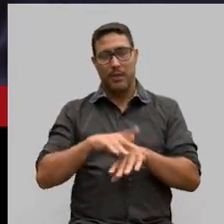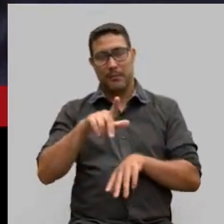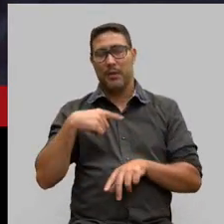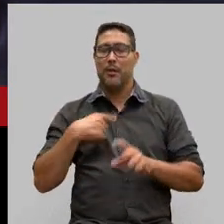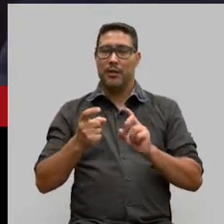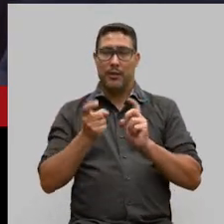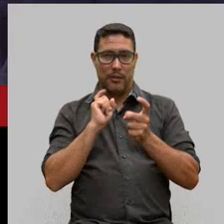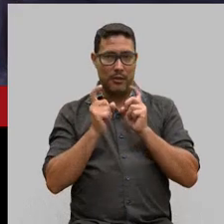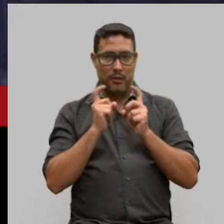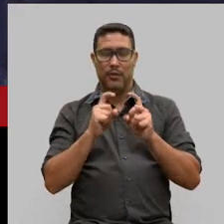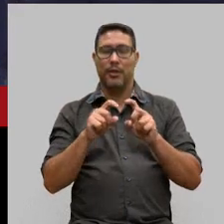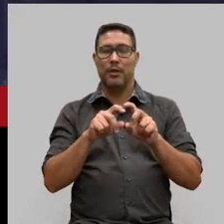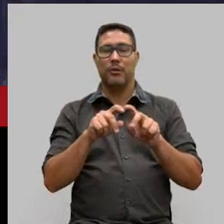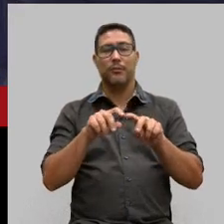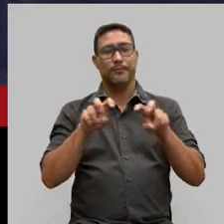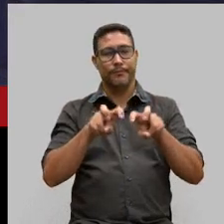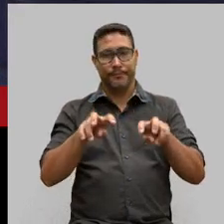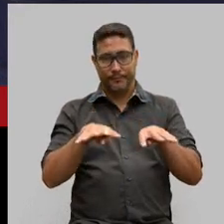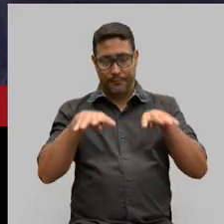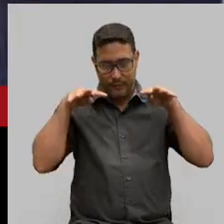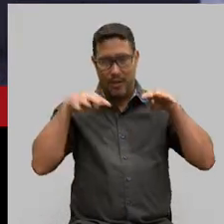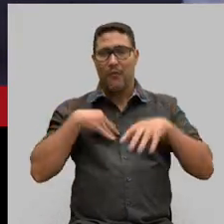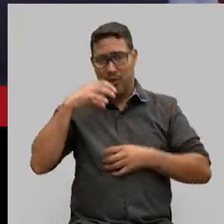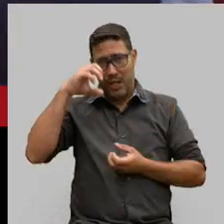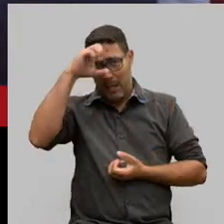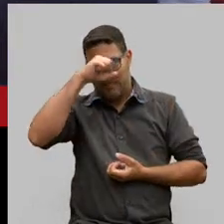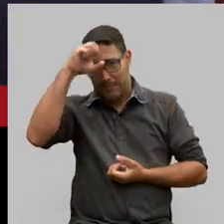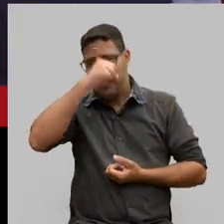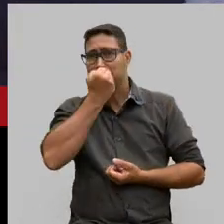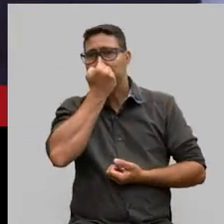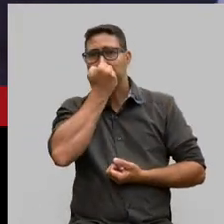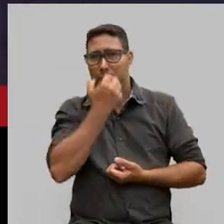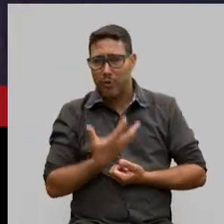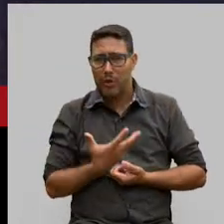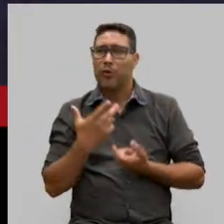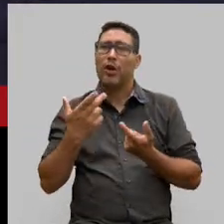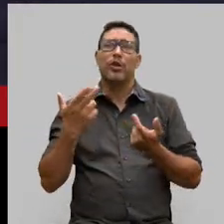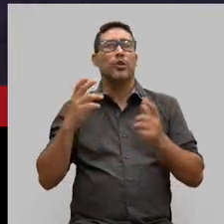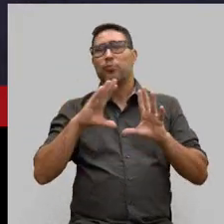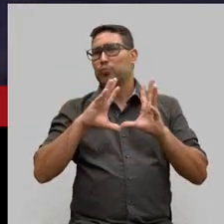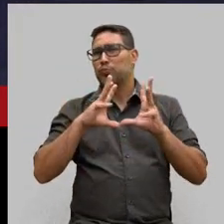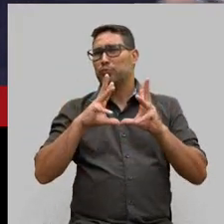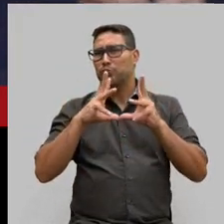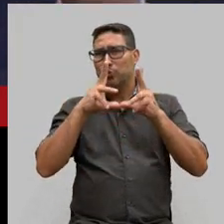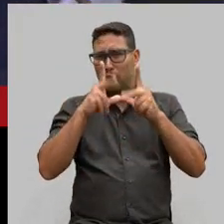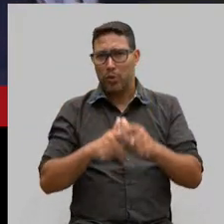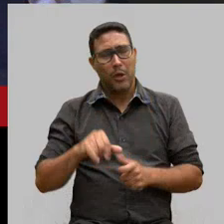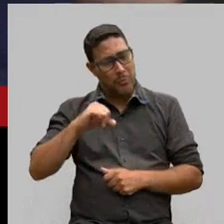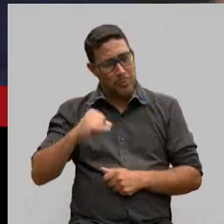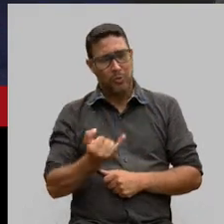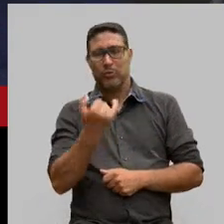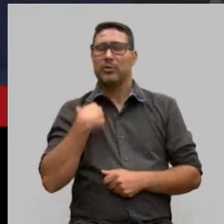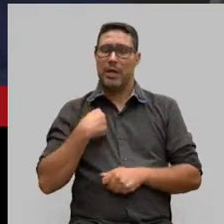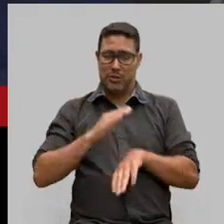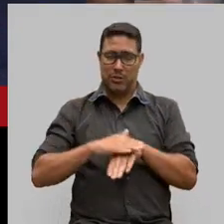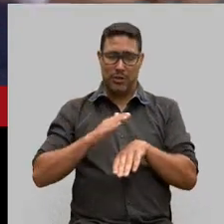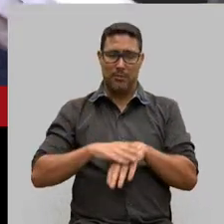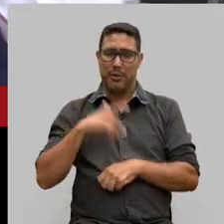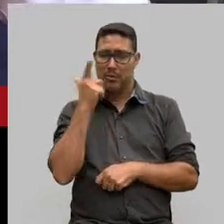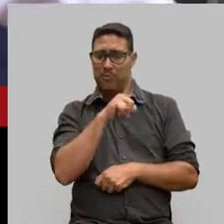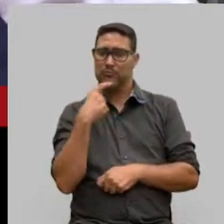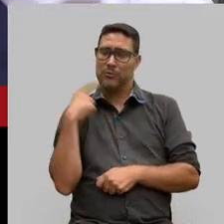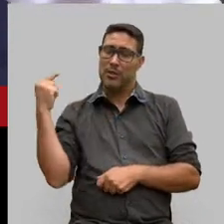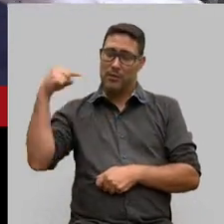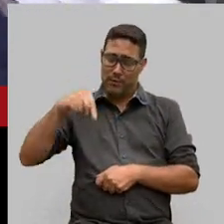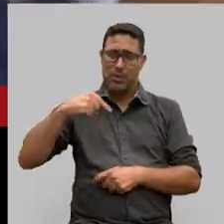tremendo para mim como em todas as oportunidades que a assembleia me dá de estar aqui discutindo os direitos